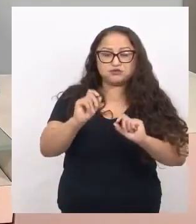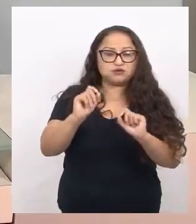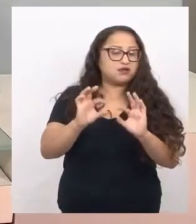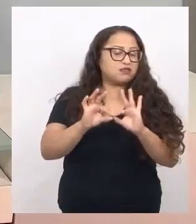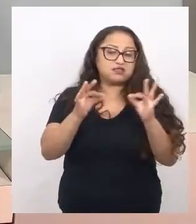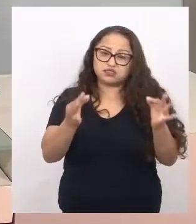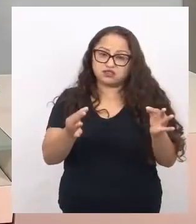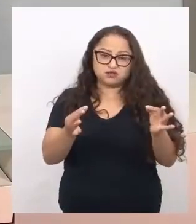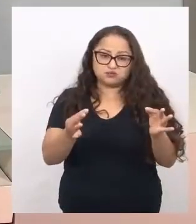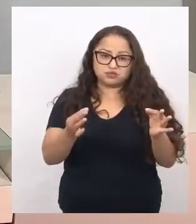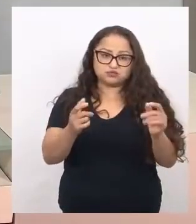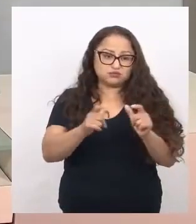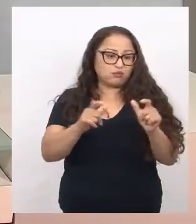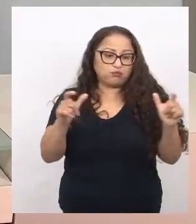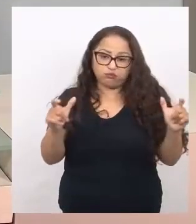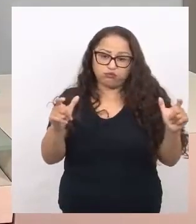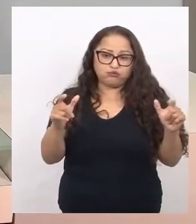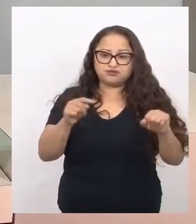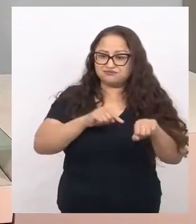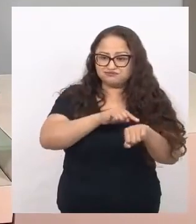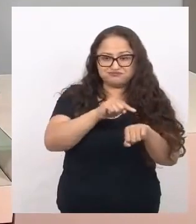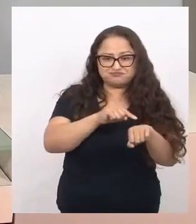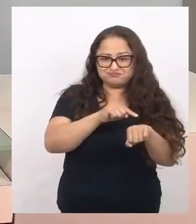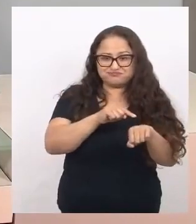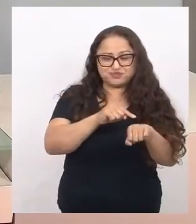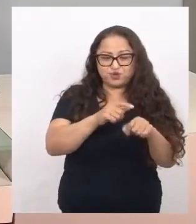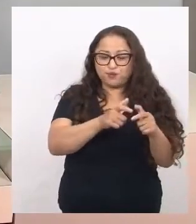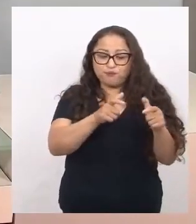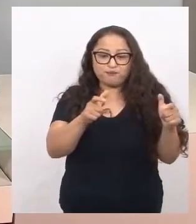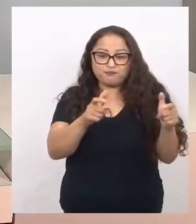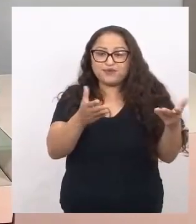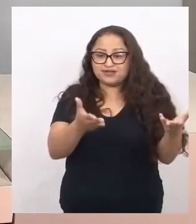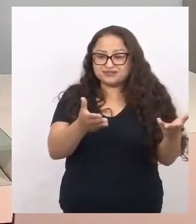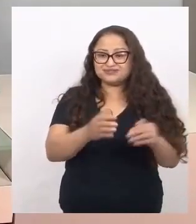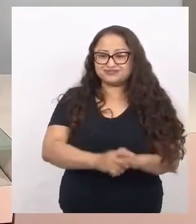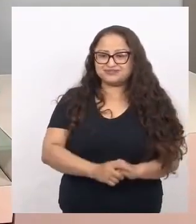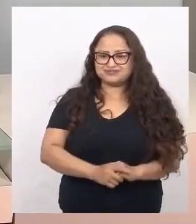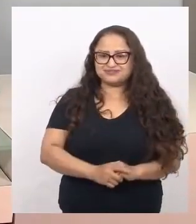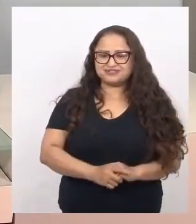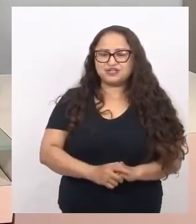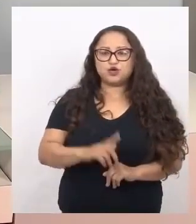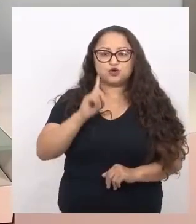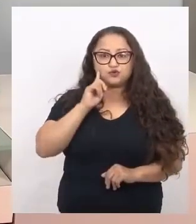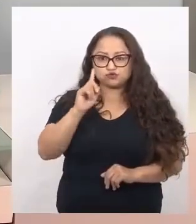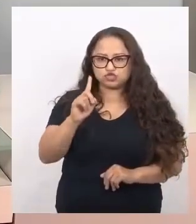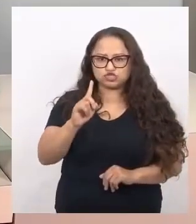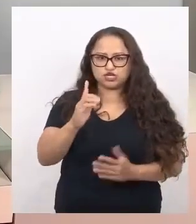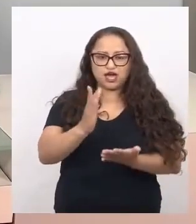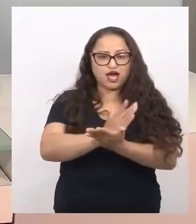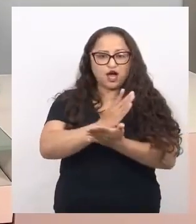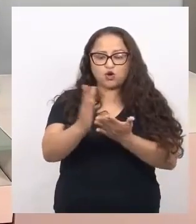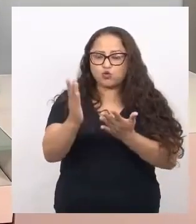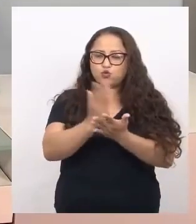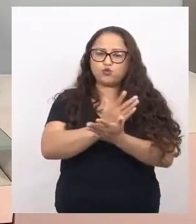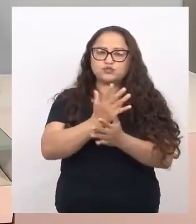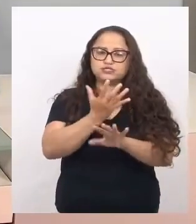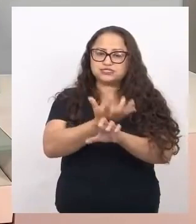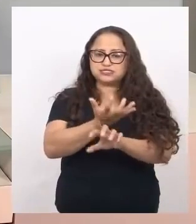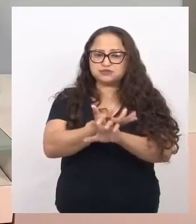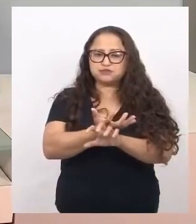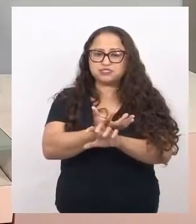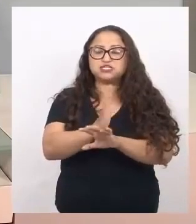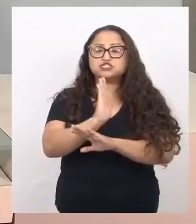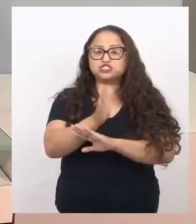simplesmente isso. Expansão da carga horária. É o aumento da carga horária. Para o diurno são algumas componentes e para o